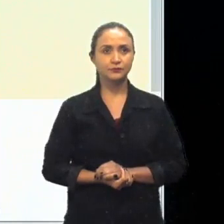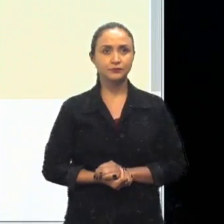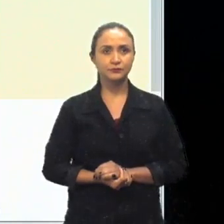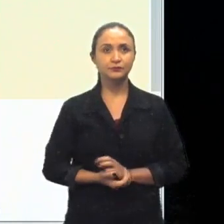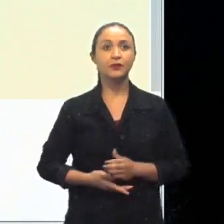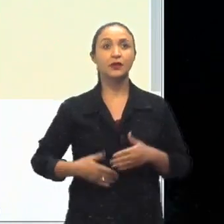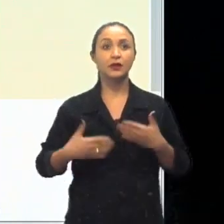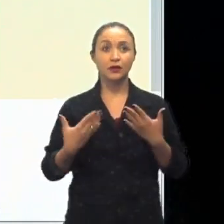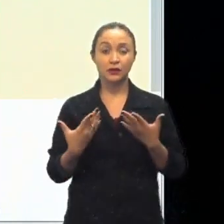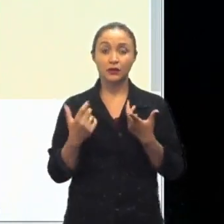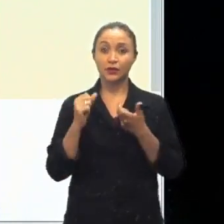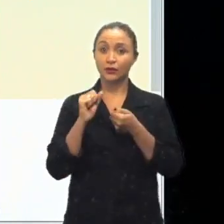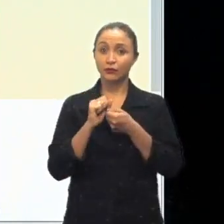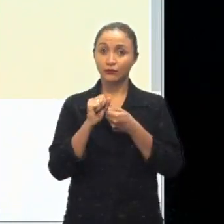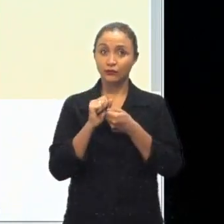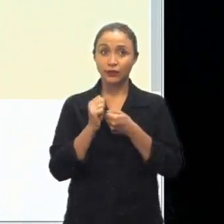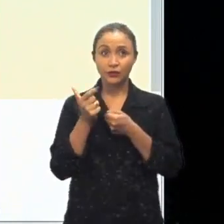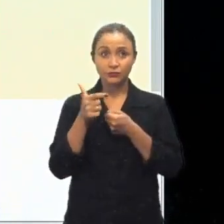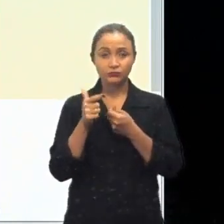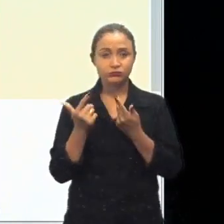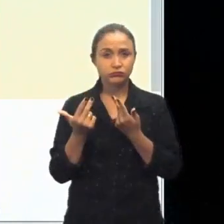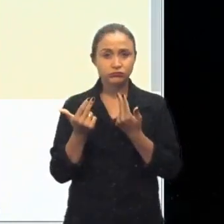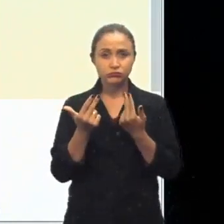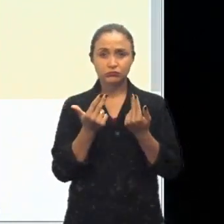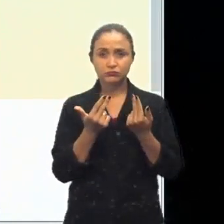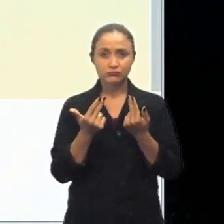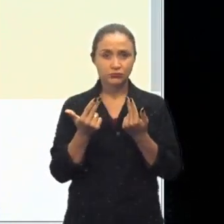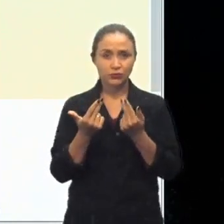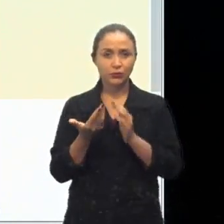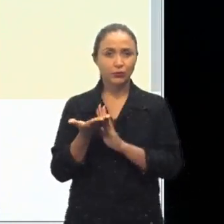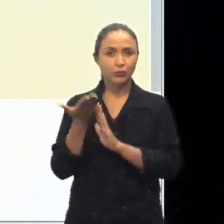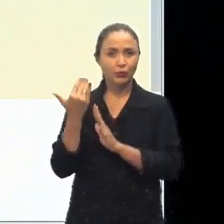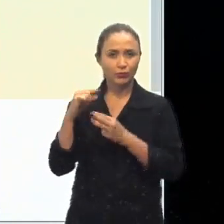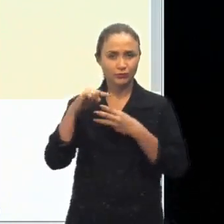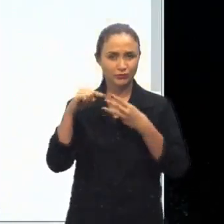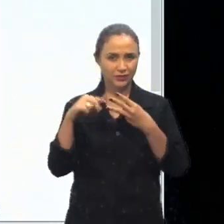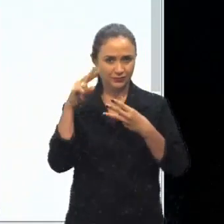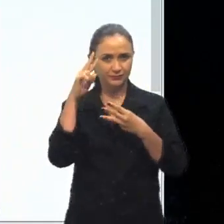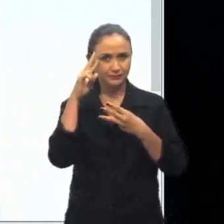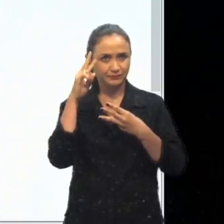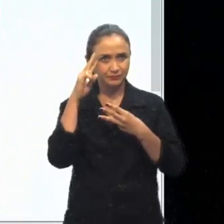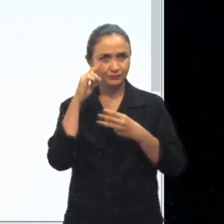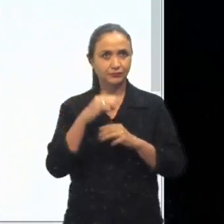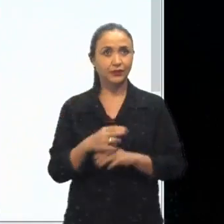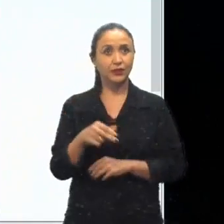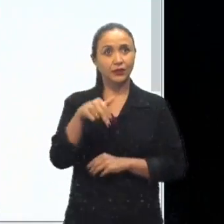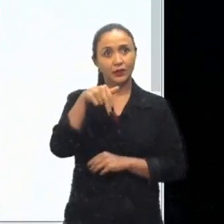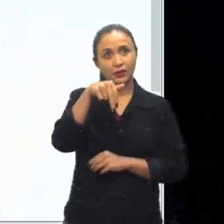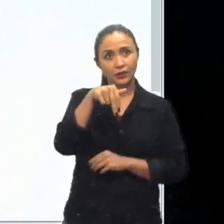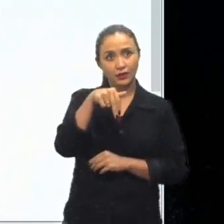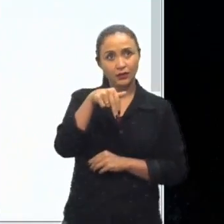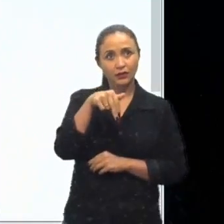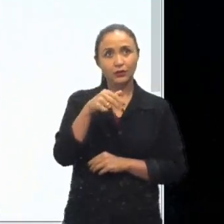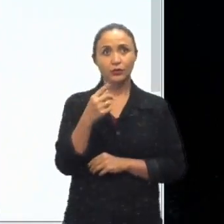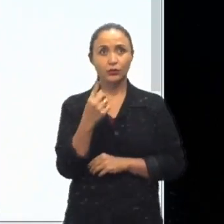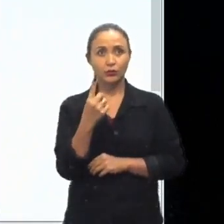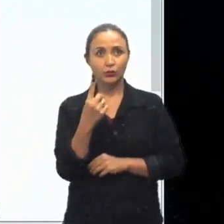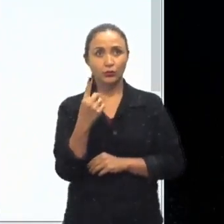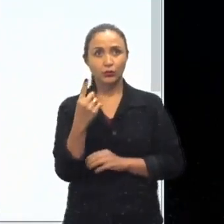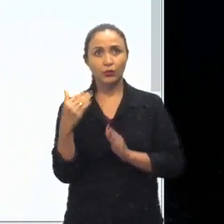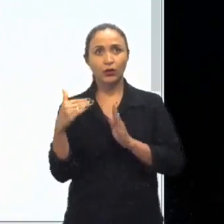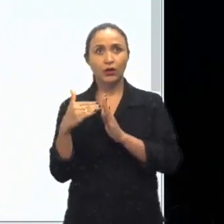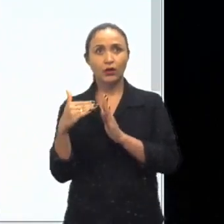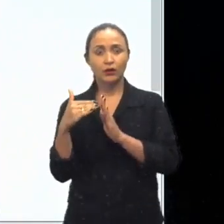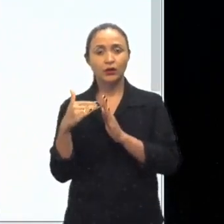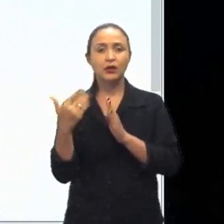Então, a gente faz a mesma varredura que foi feita para os outros três casos. O EN variando de 1 até